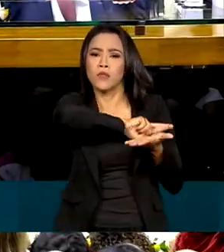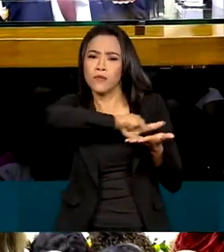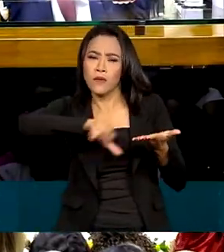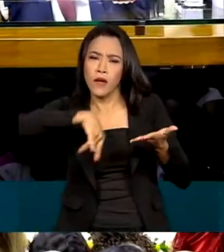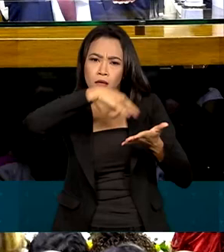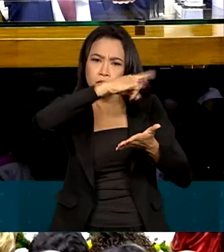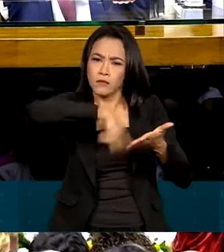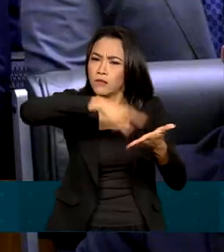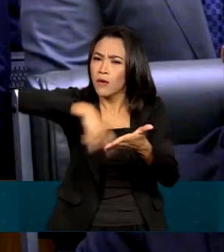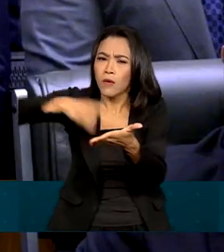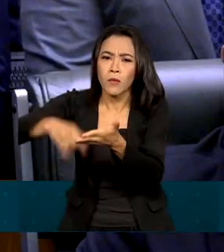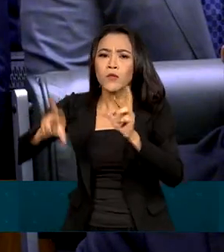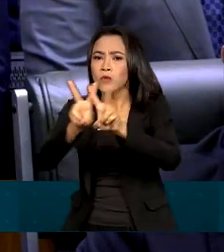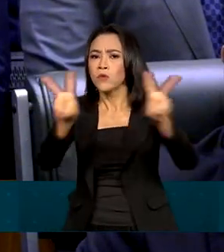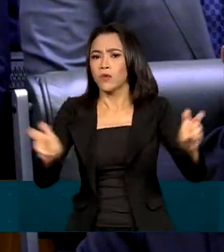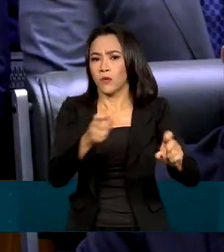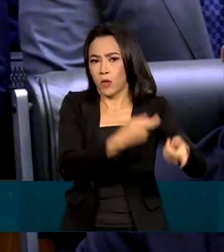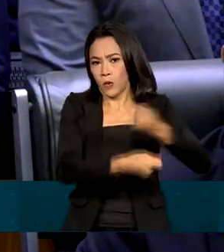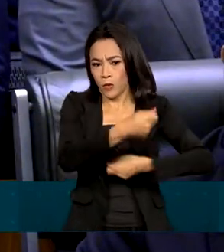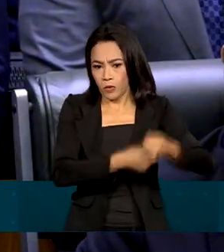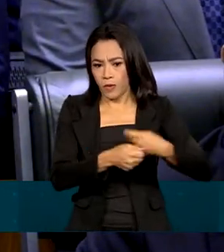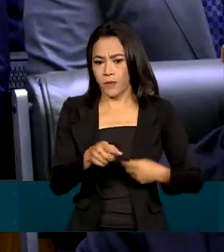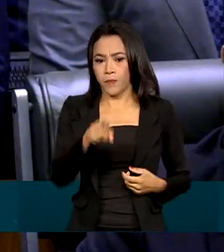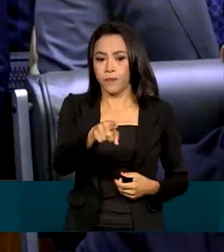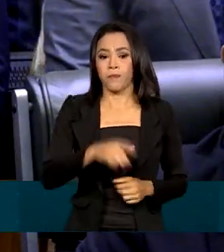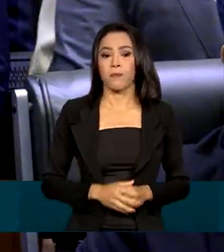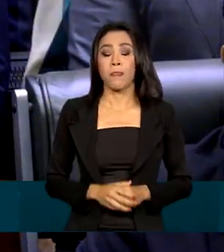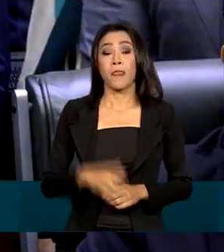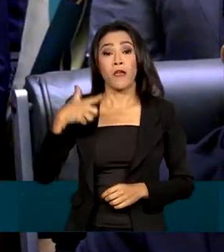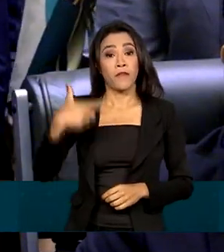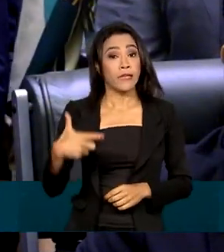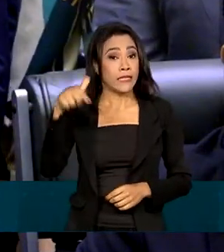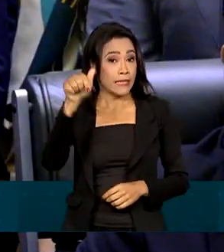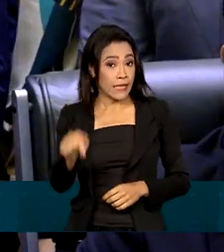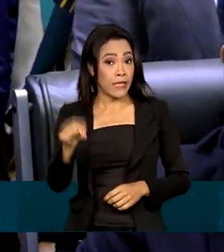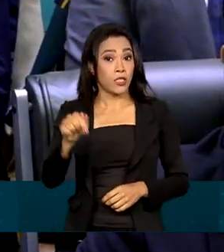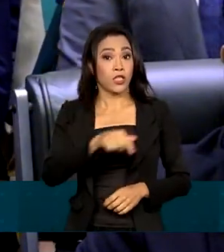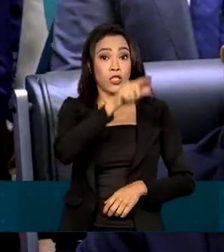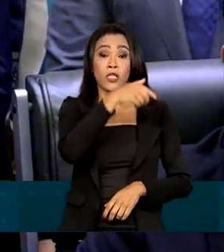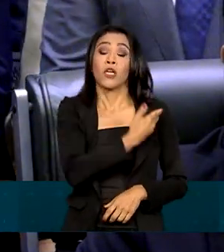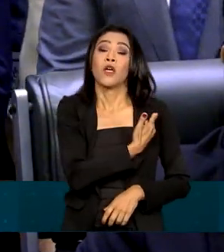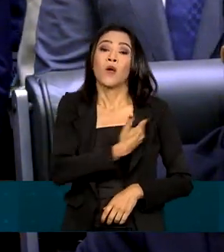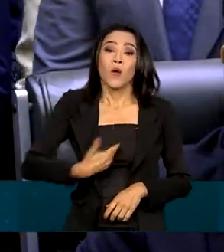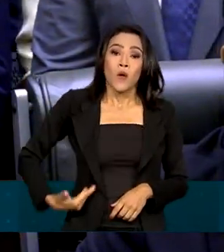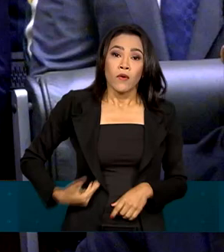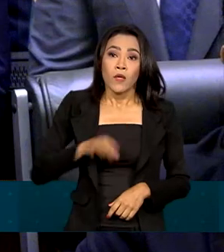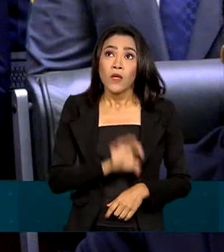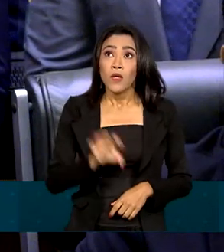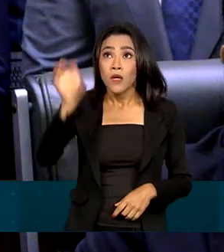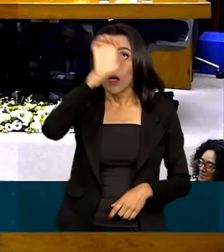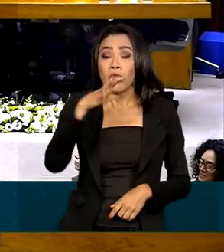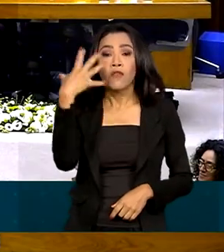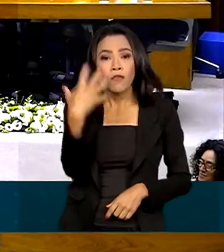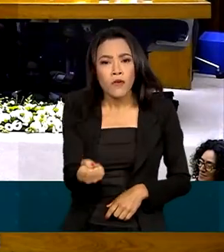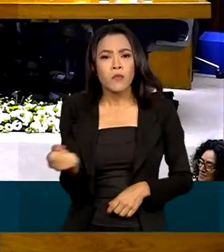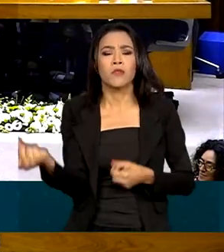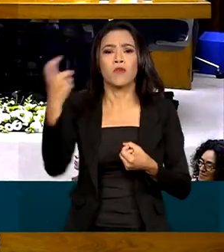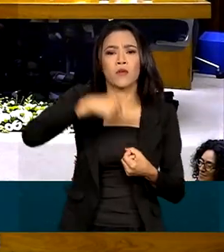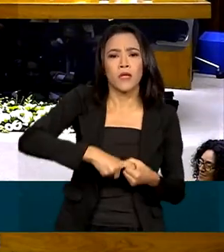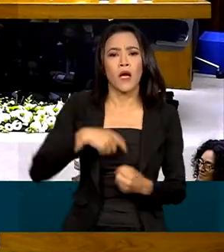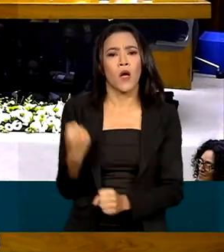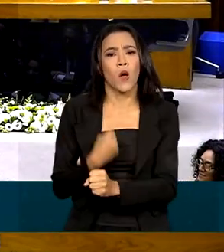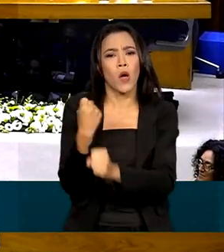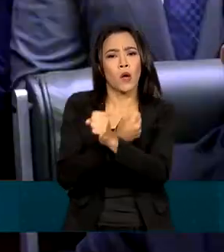relacionadas à economia. Em diálogo com os 27 governadores, vamos definir prioridades para retomar obras